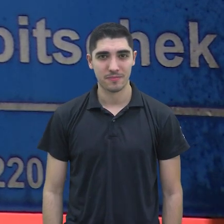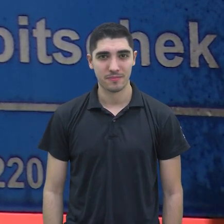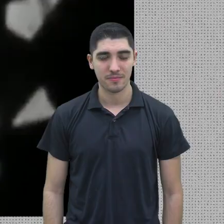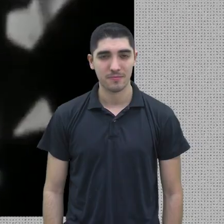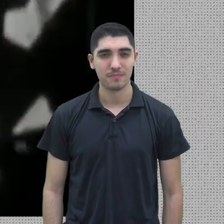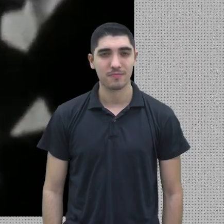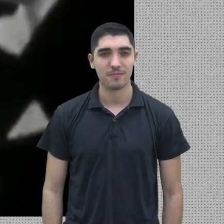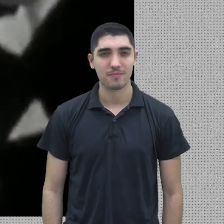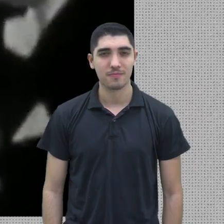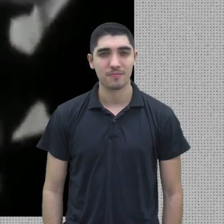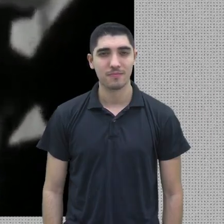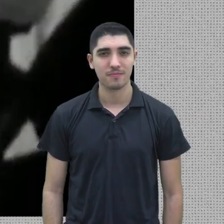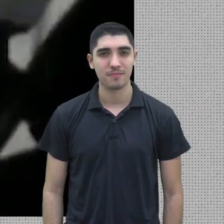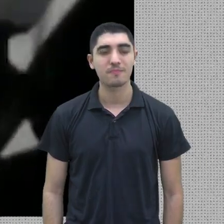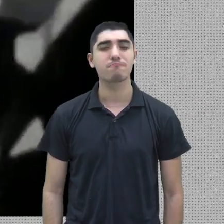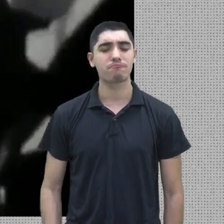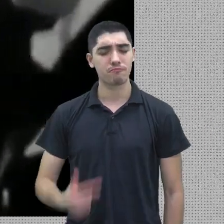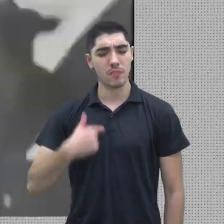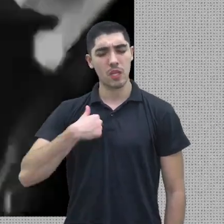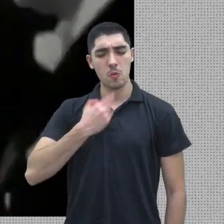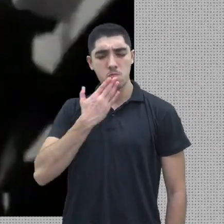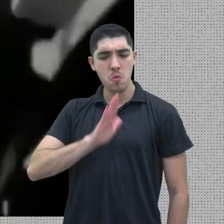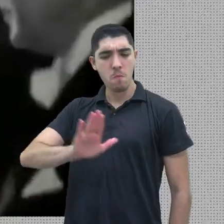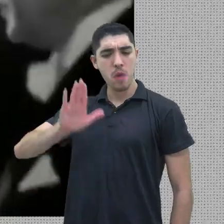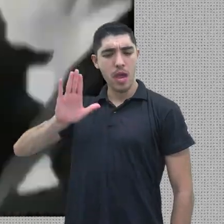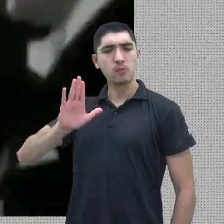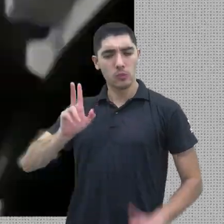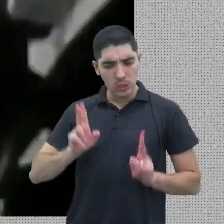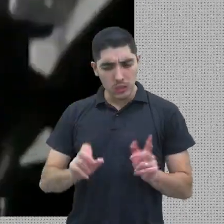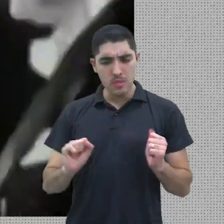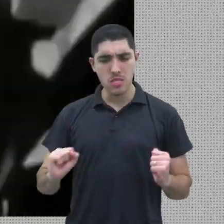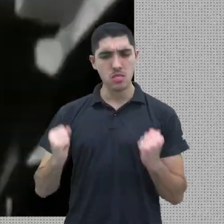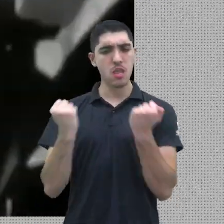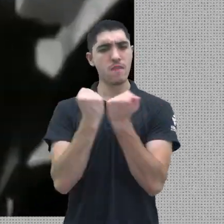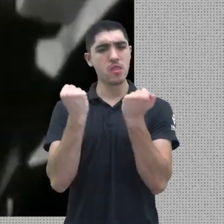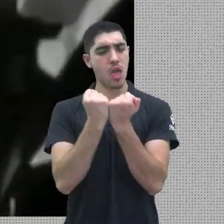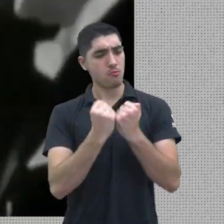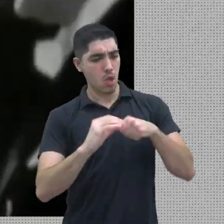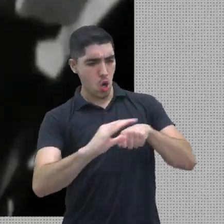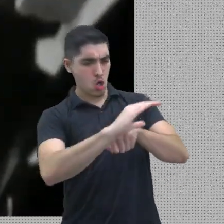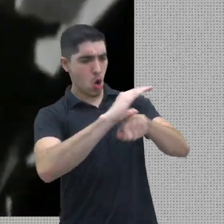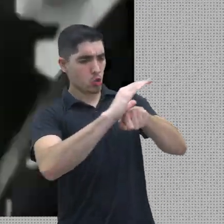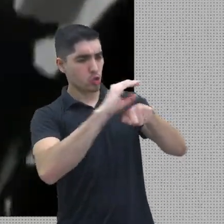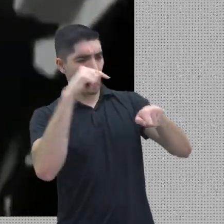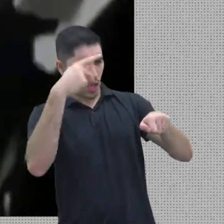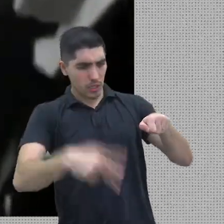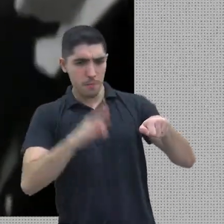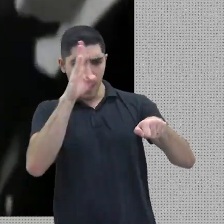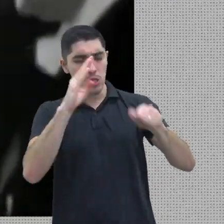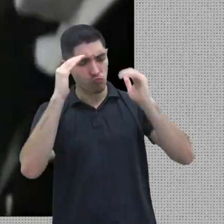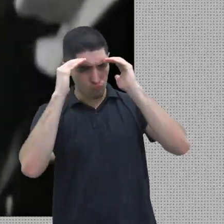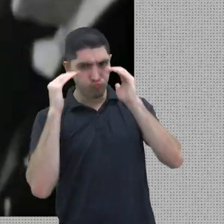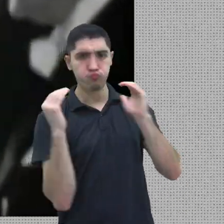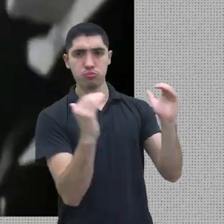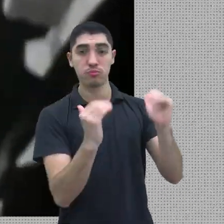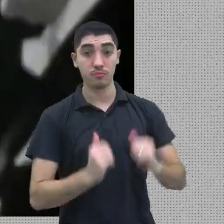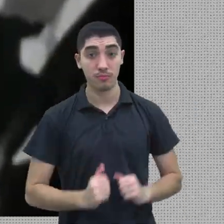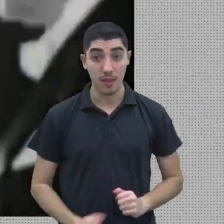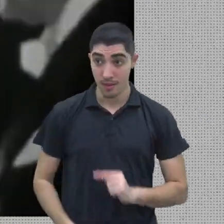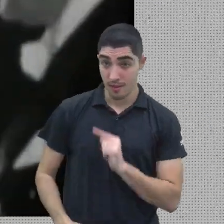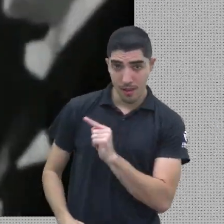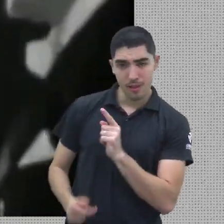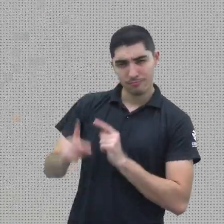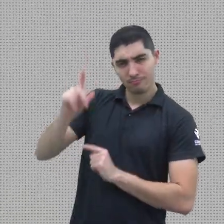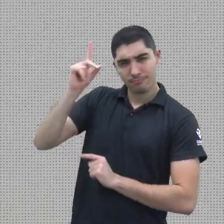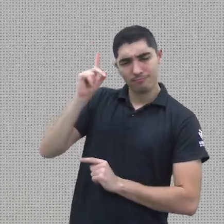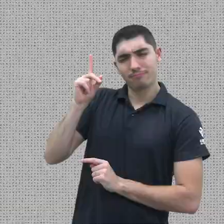Brasil. Prometo manter, defender e cumprir a Constituição da